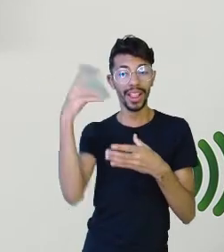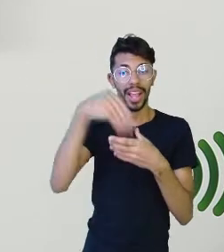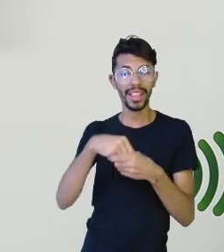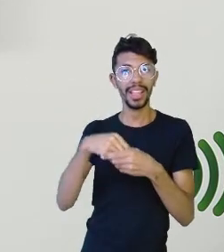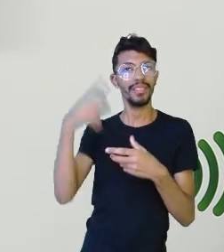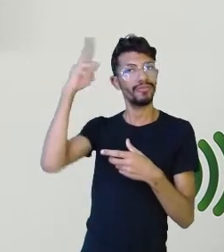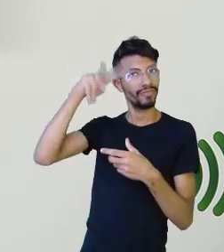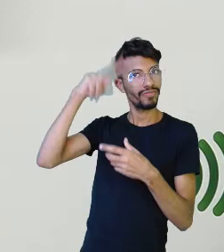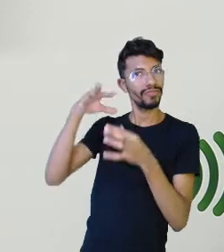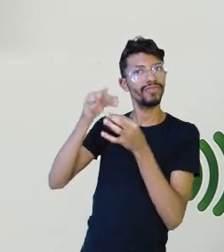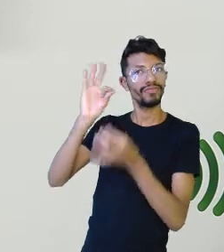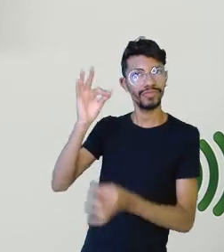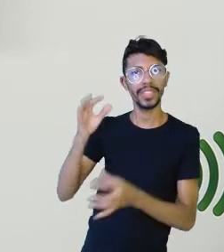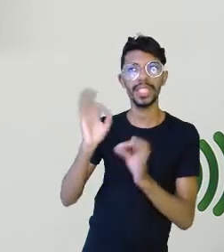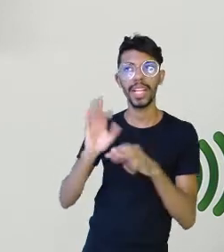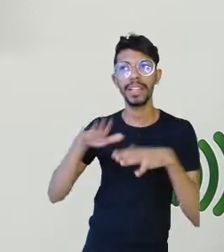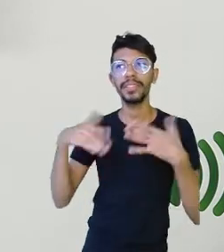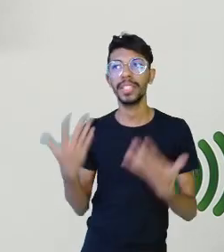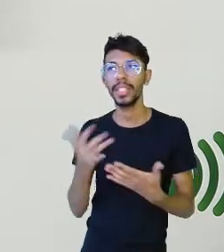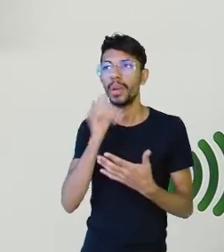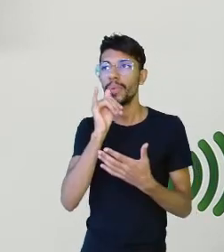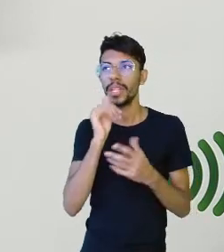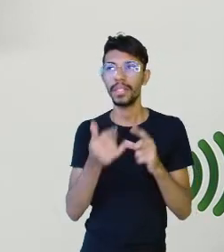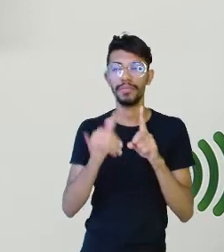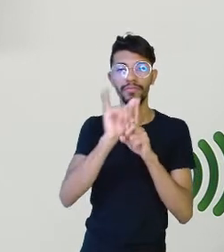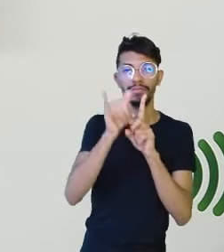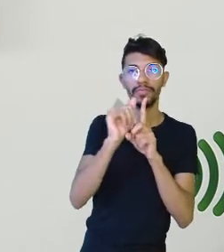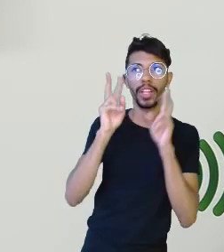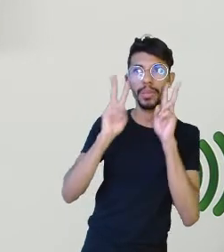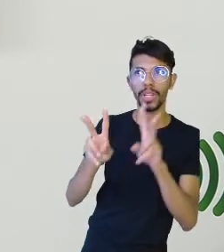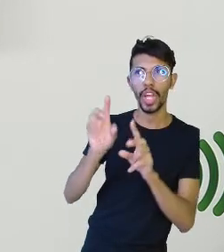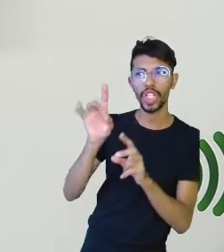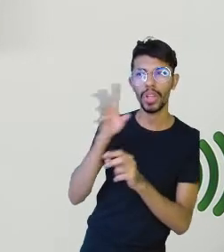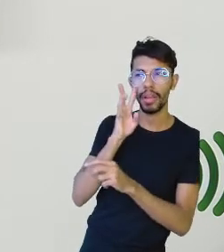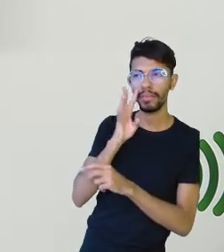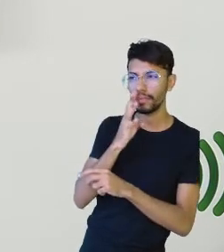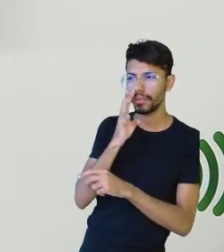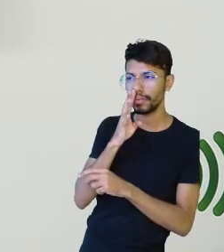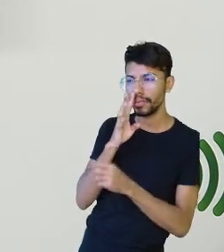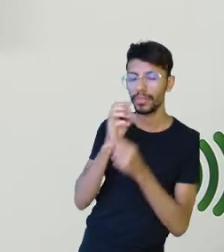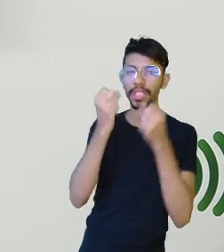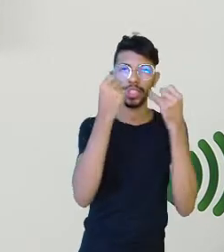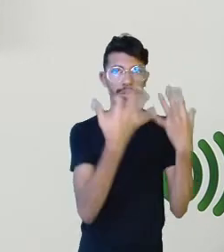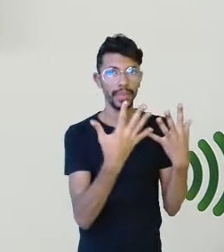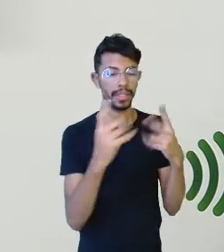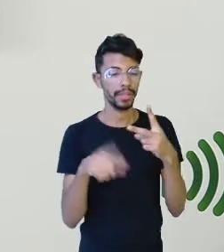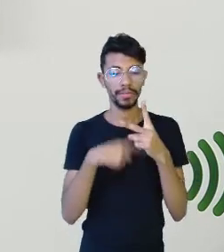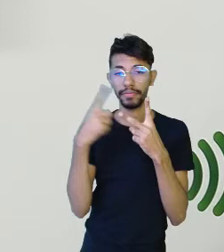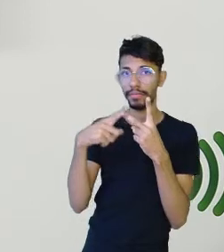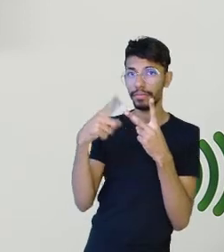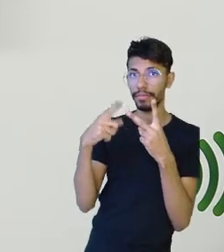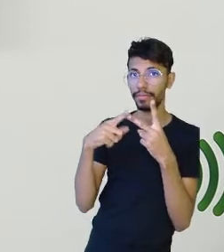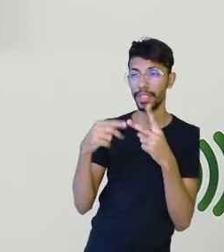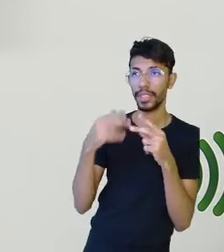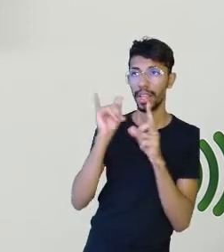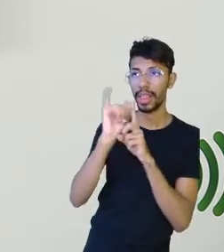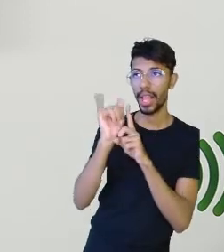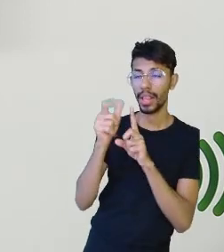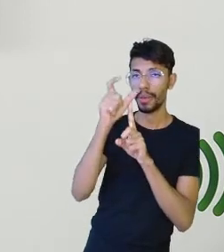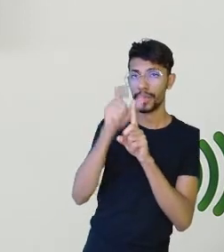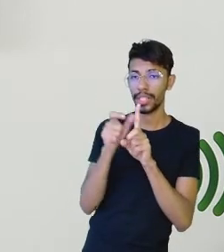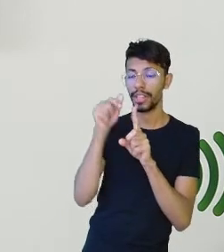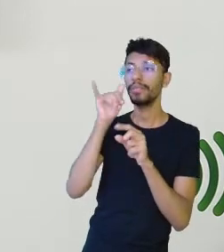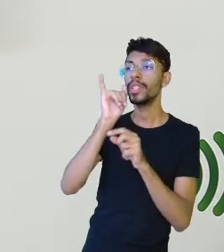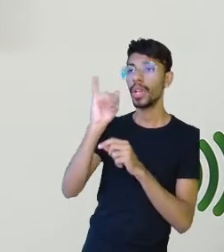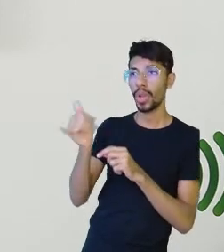O observador, ele só observa e conta. O narrador, o personagem, ele conta, mas também ele está